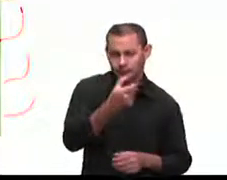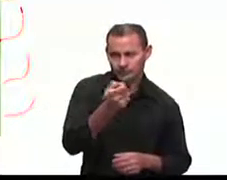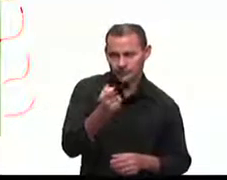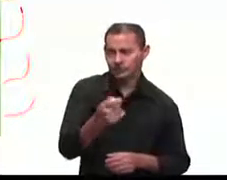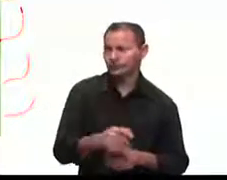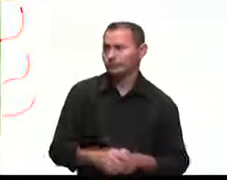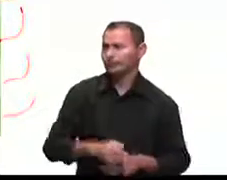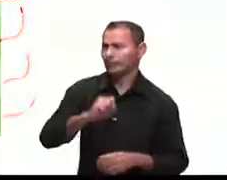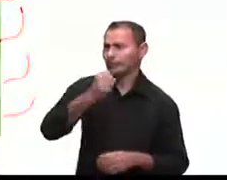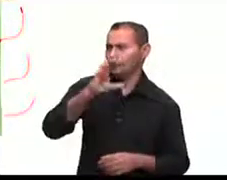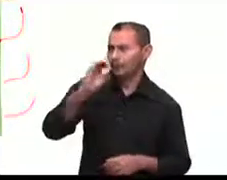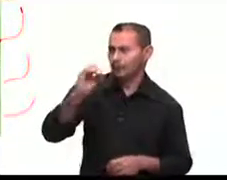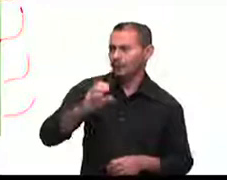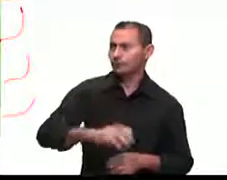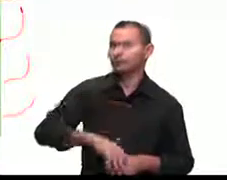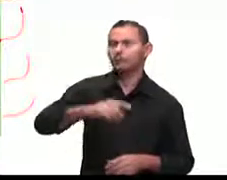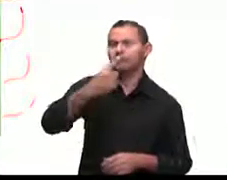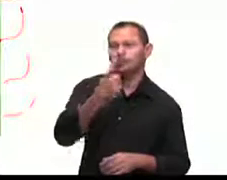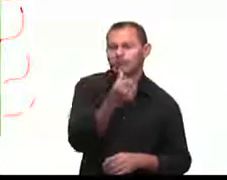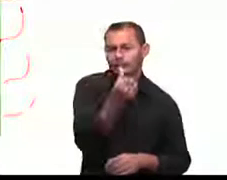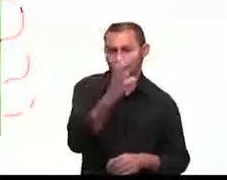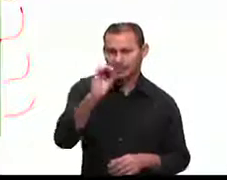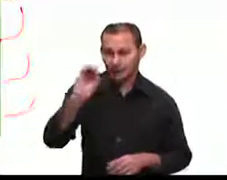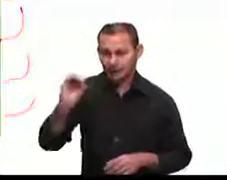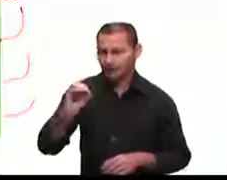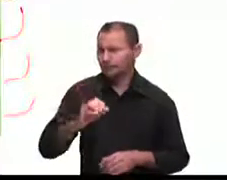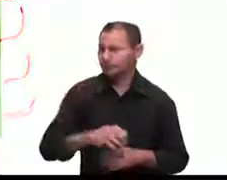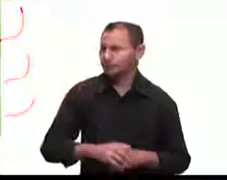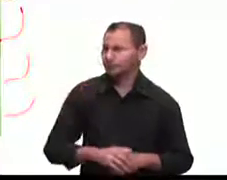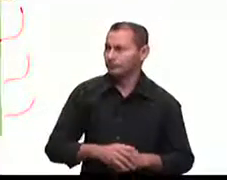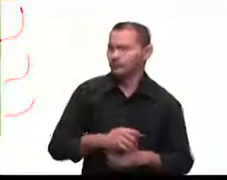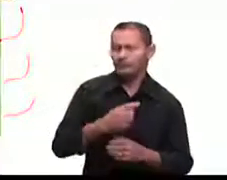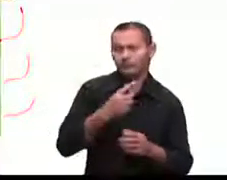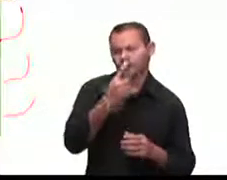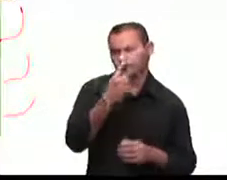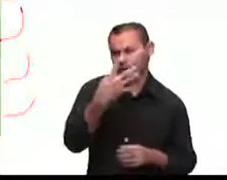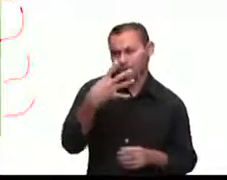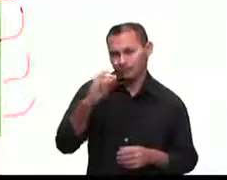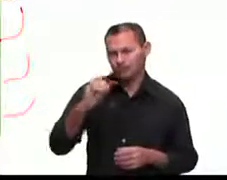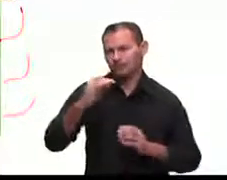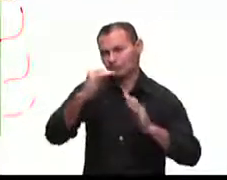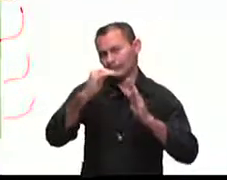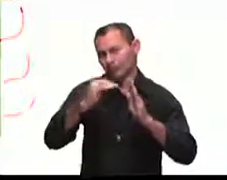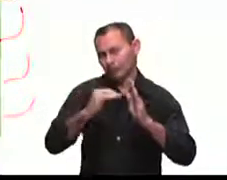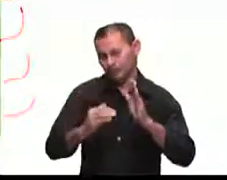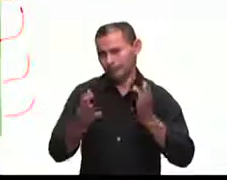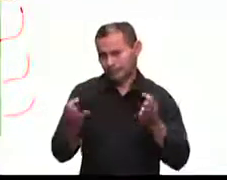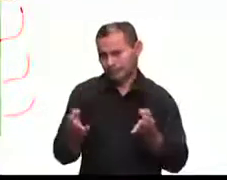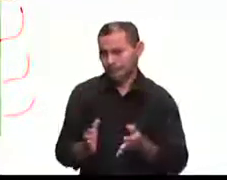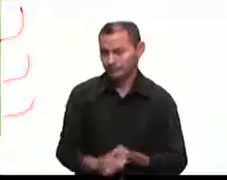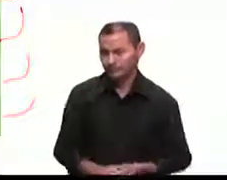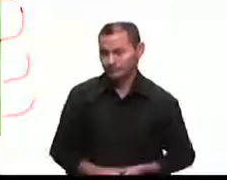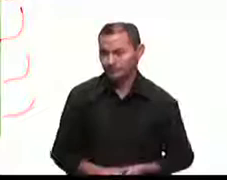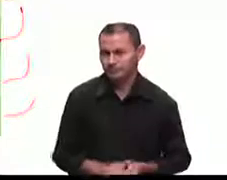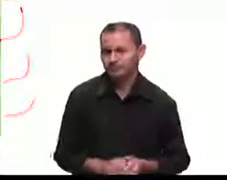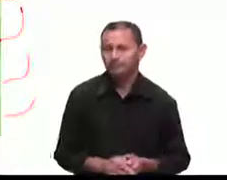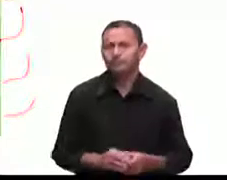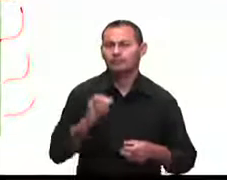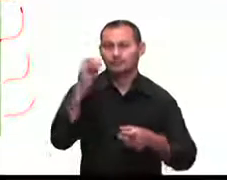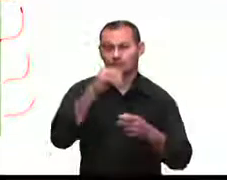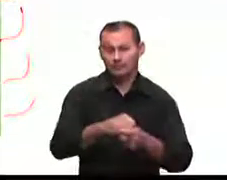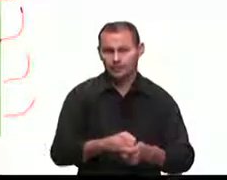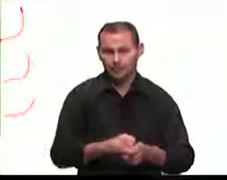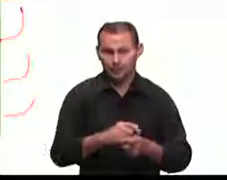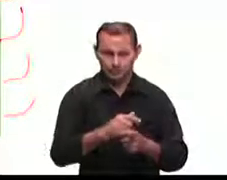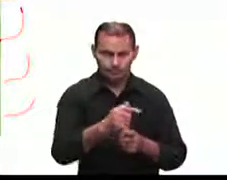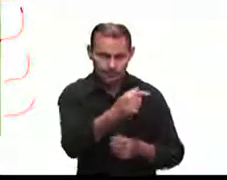1.200, 800, 1.600 e assim por diante, né? Então, em cima disso,